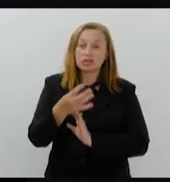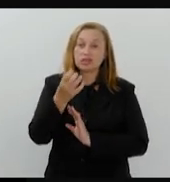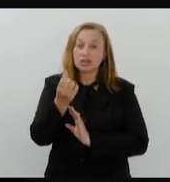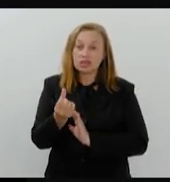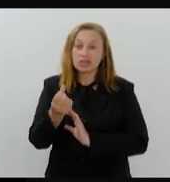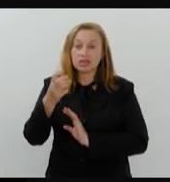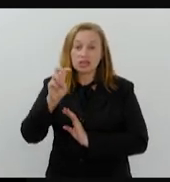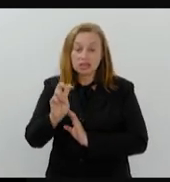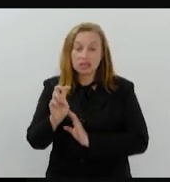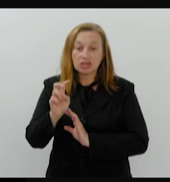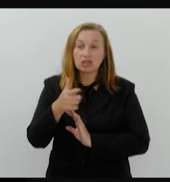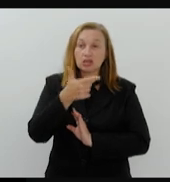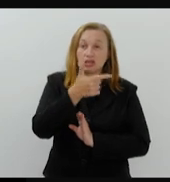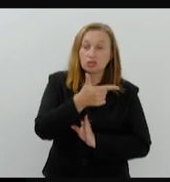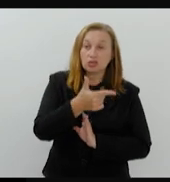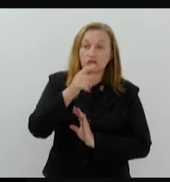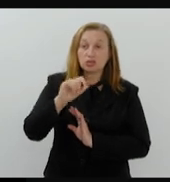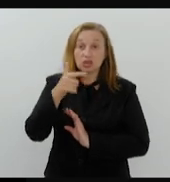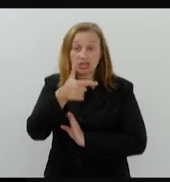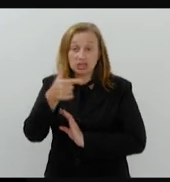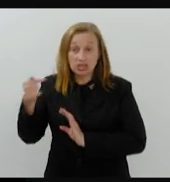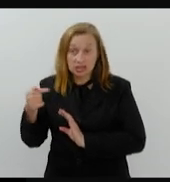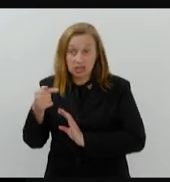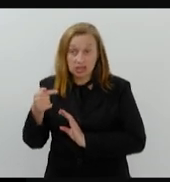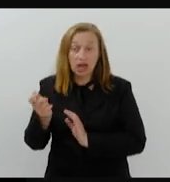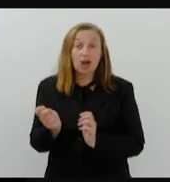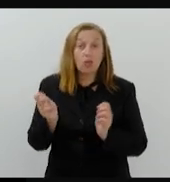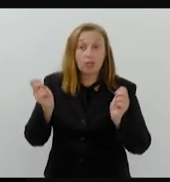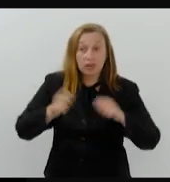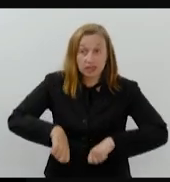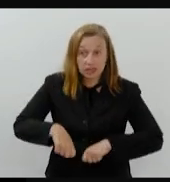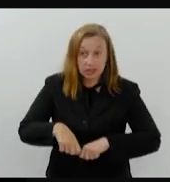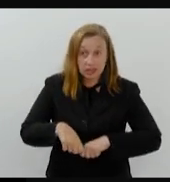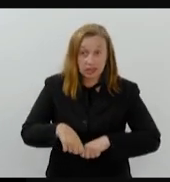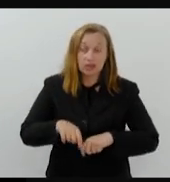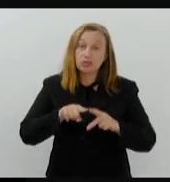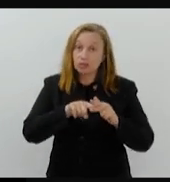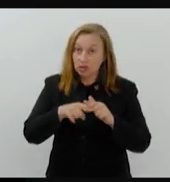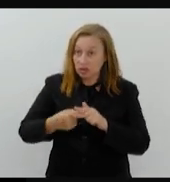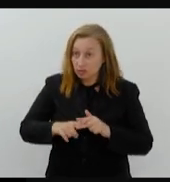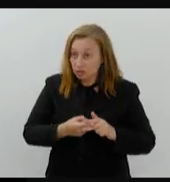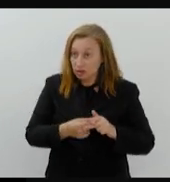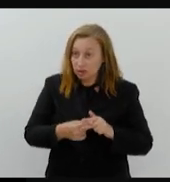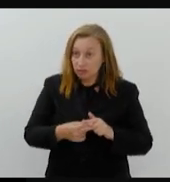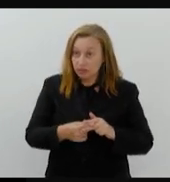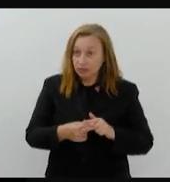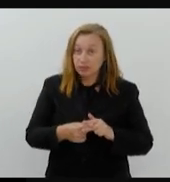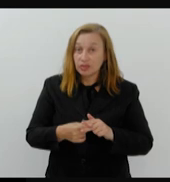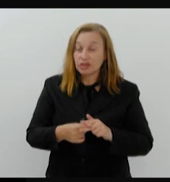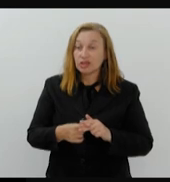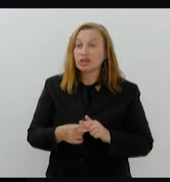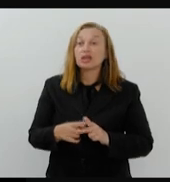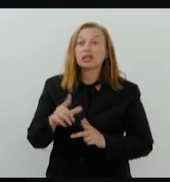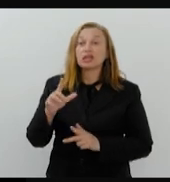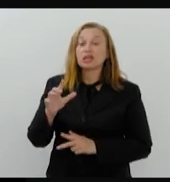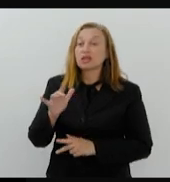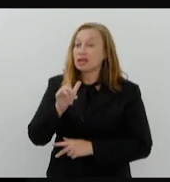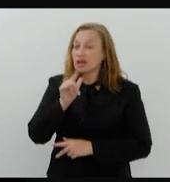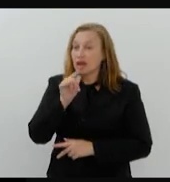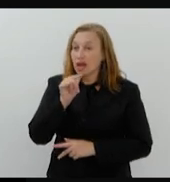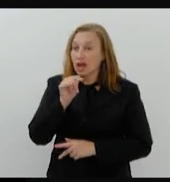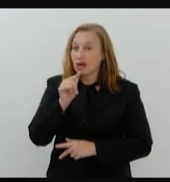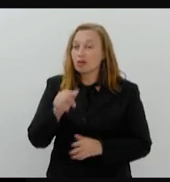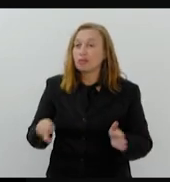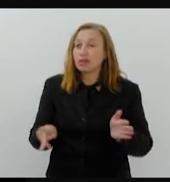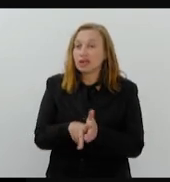13.465, de 2017, a competência pela regularização fundiária é dos